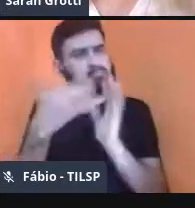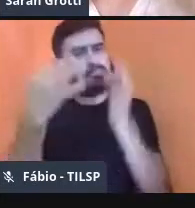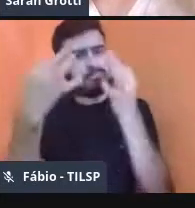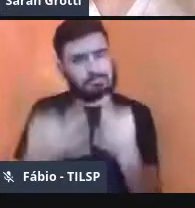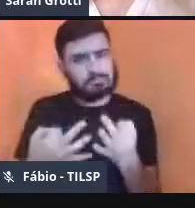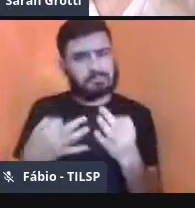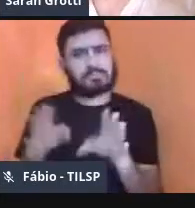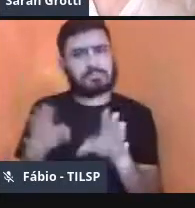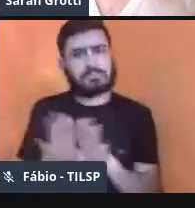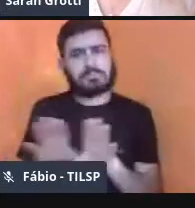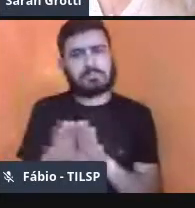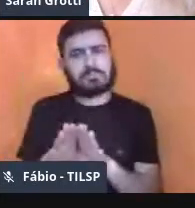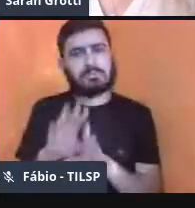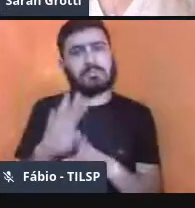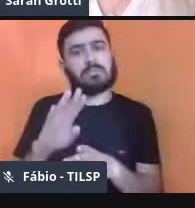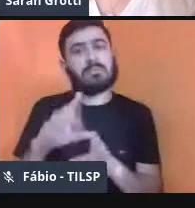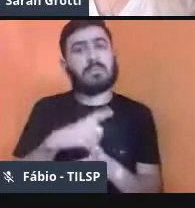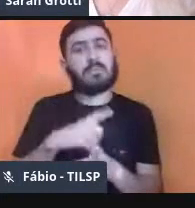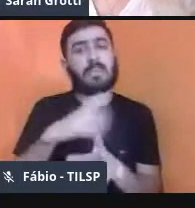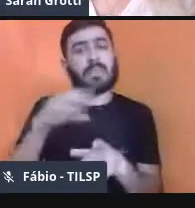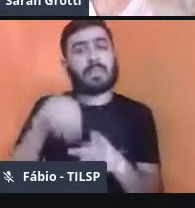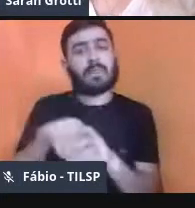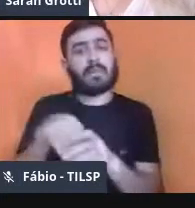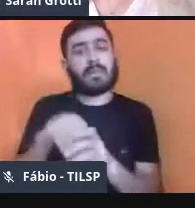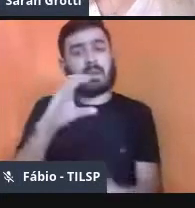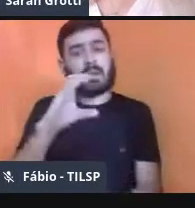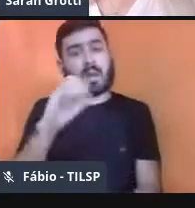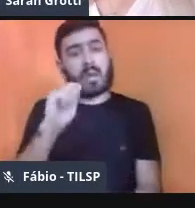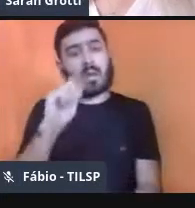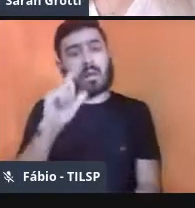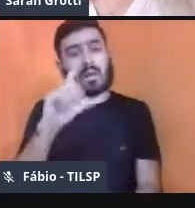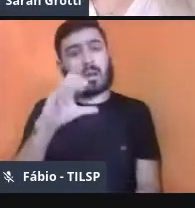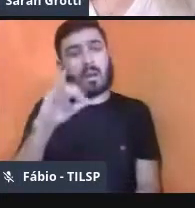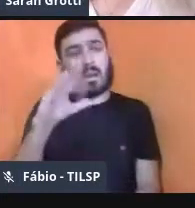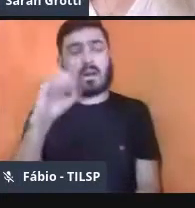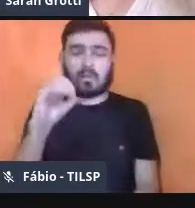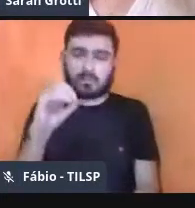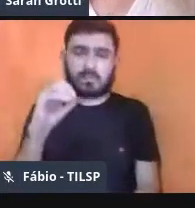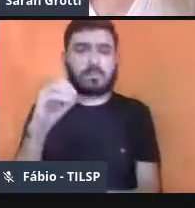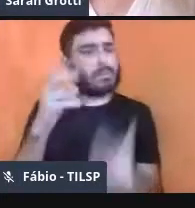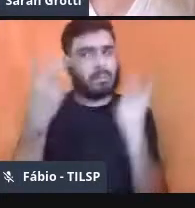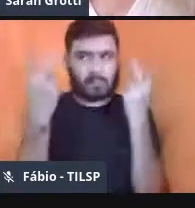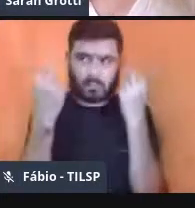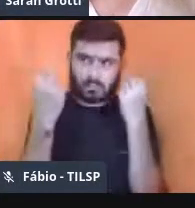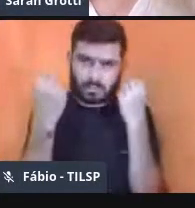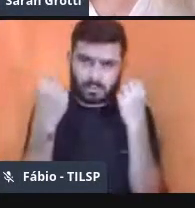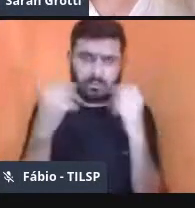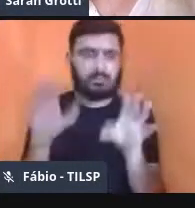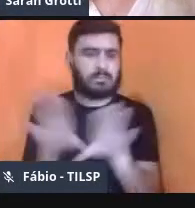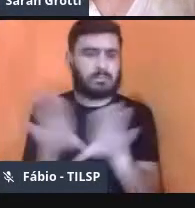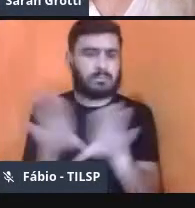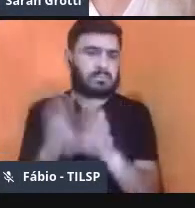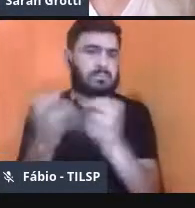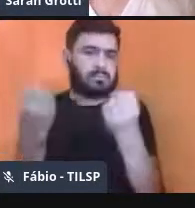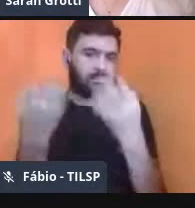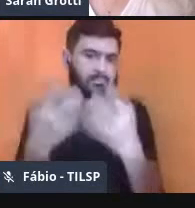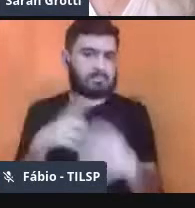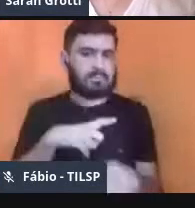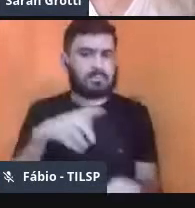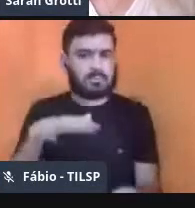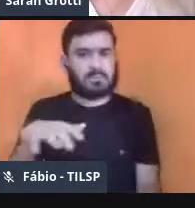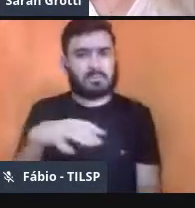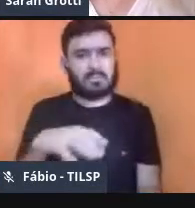em parâmetro, e cálcio dentro dos parâmetros normais. O mesmo se observou em relação a triglicérides,